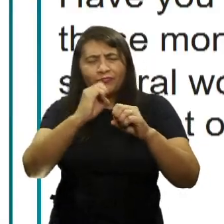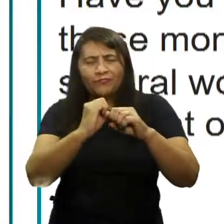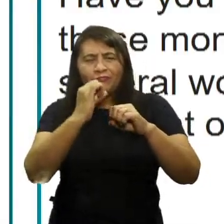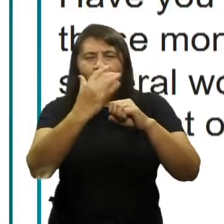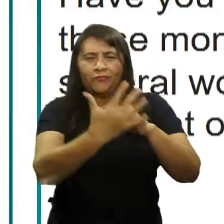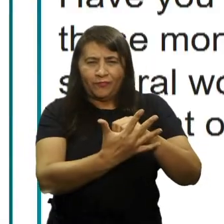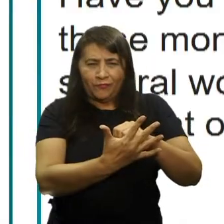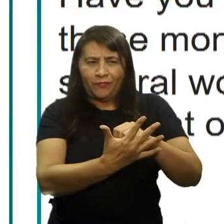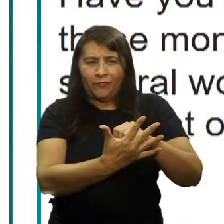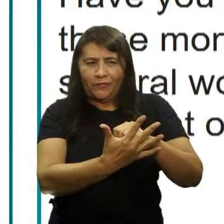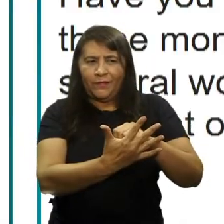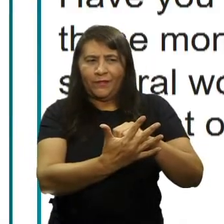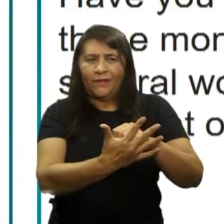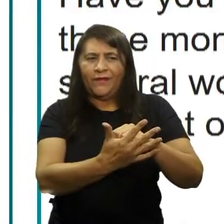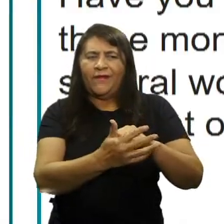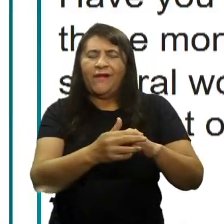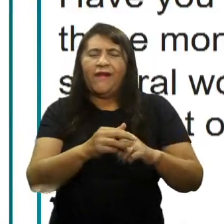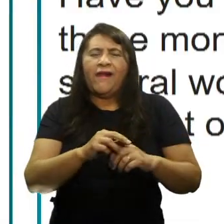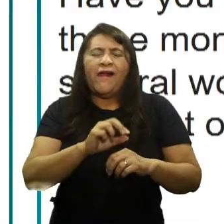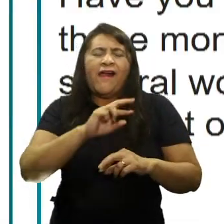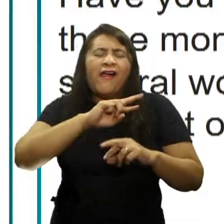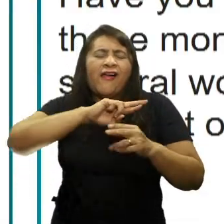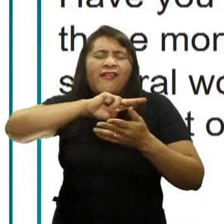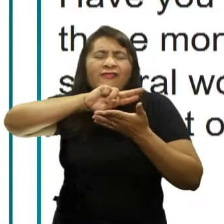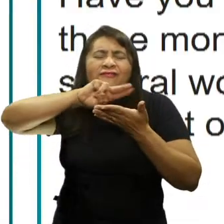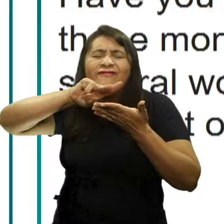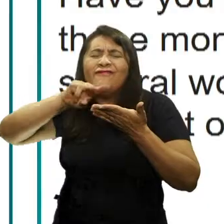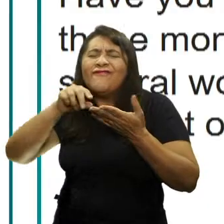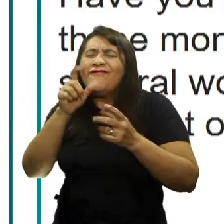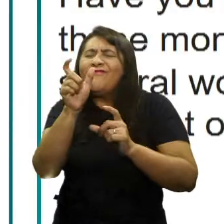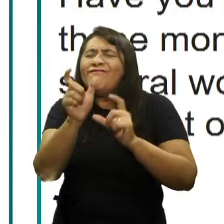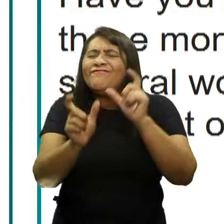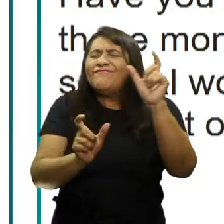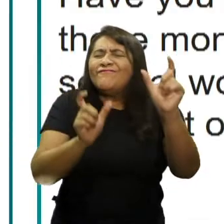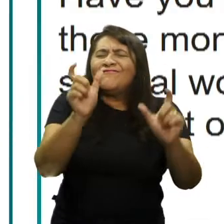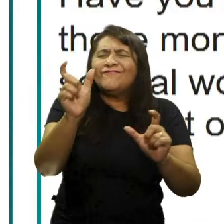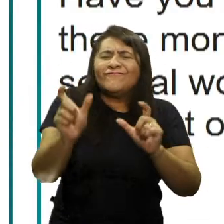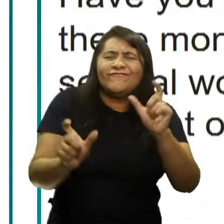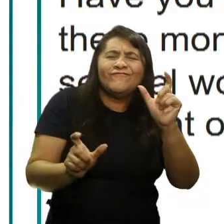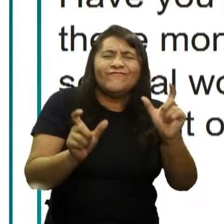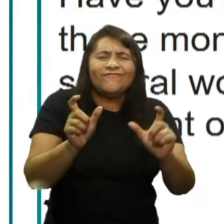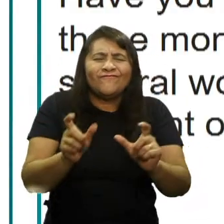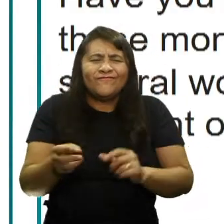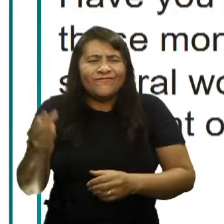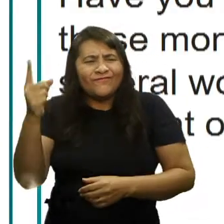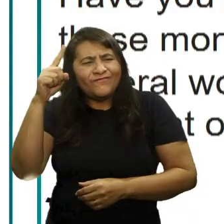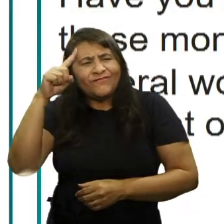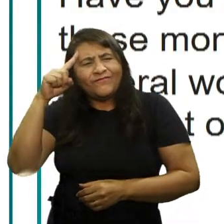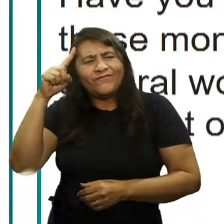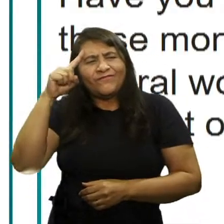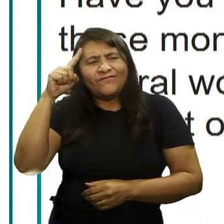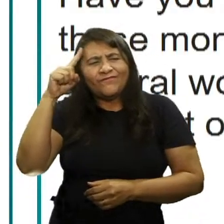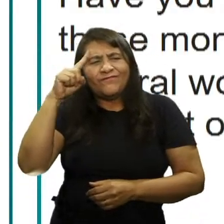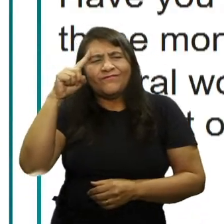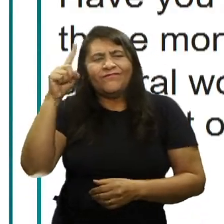pandemia, várias palavras começaram a frequentar nossa vida diária?